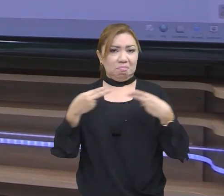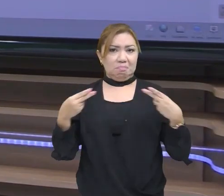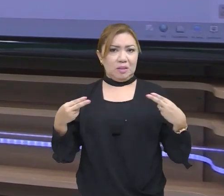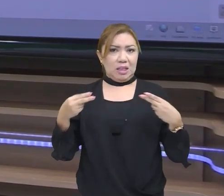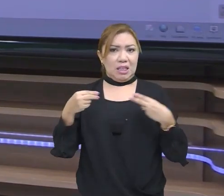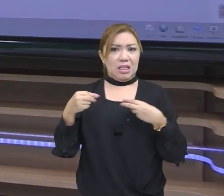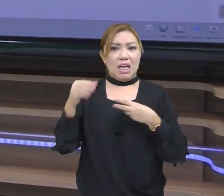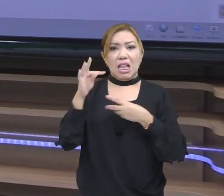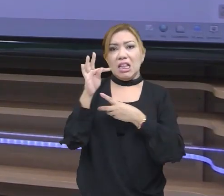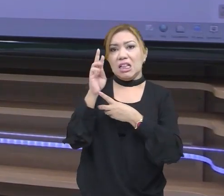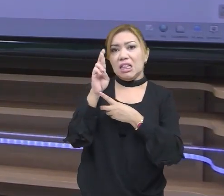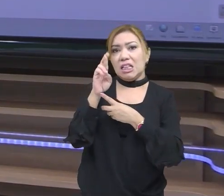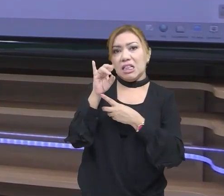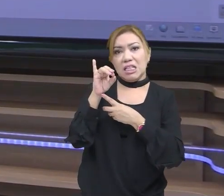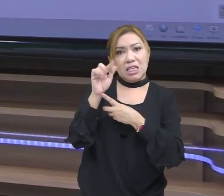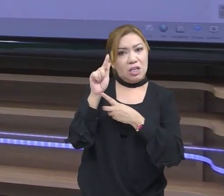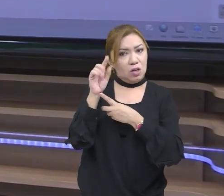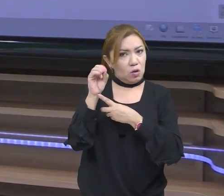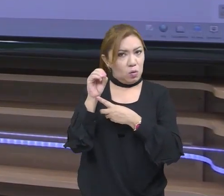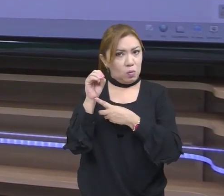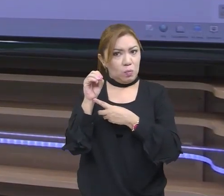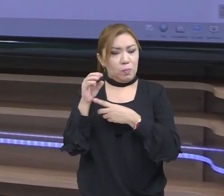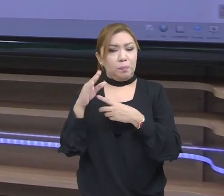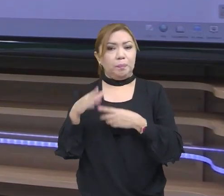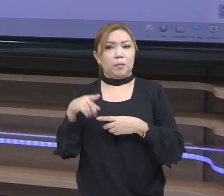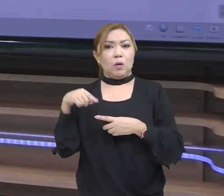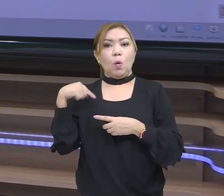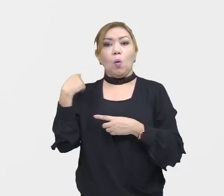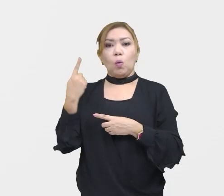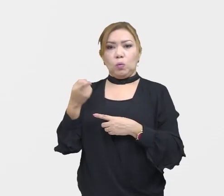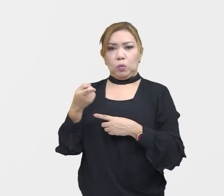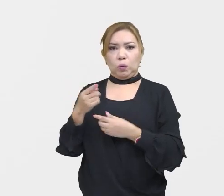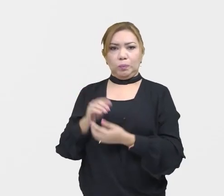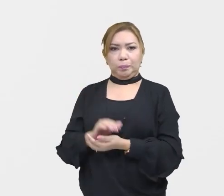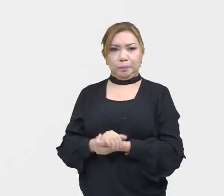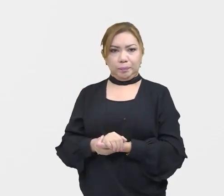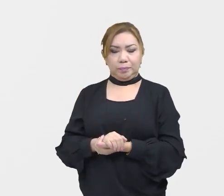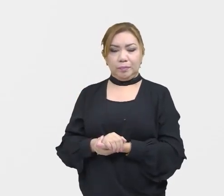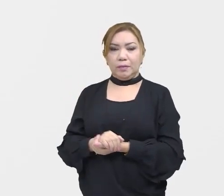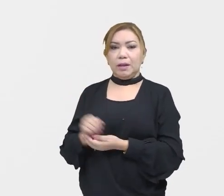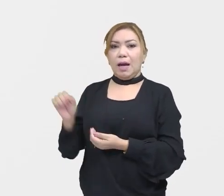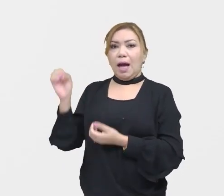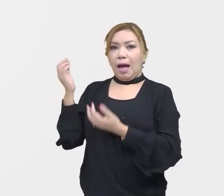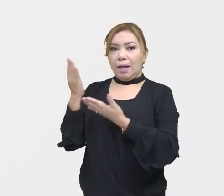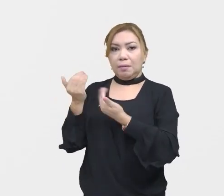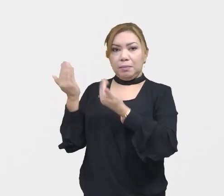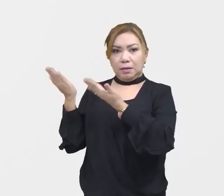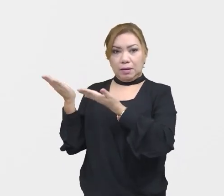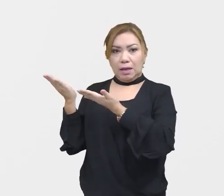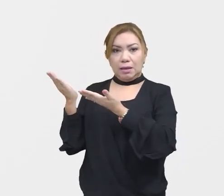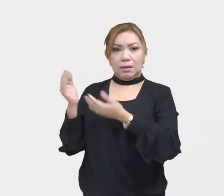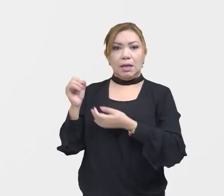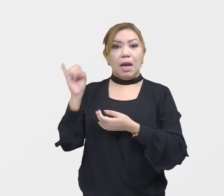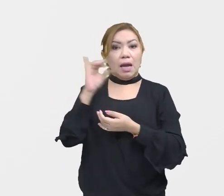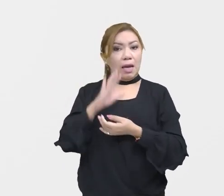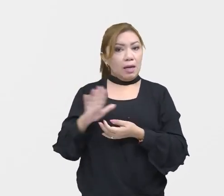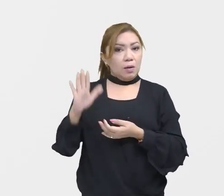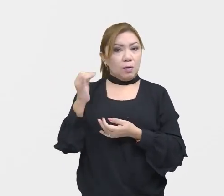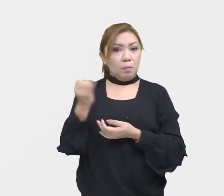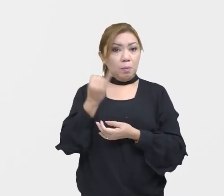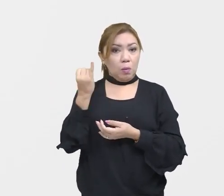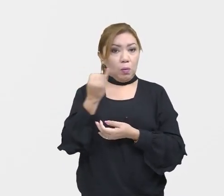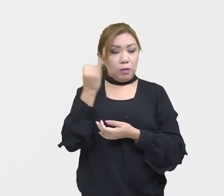tipo de alimento que é essencial para a nossa saúde são os sais minerais. Os sais minerais